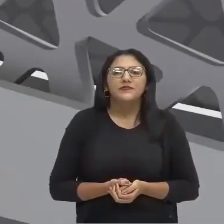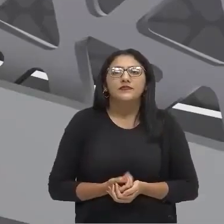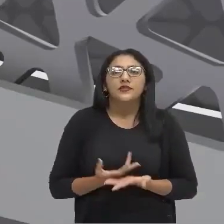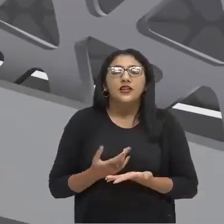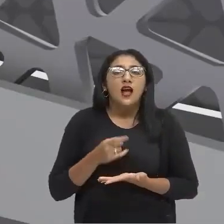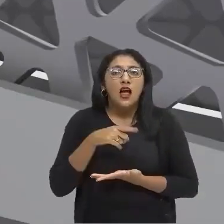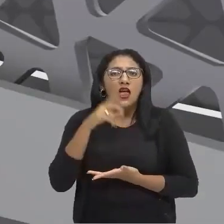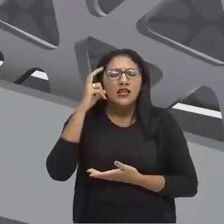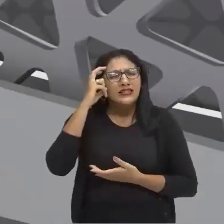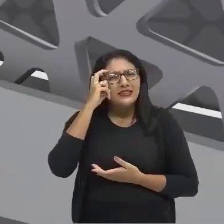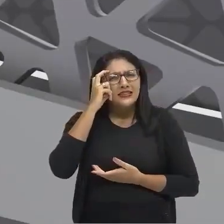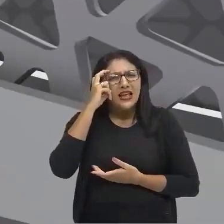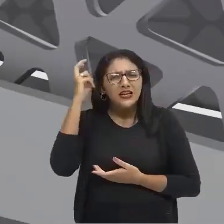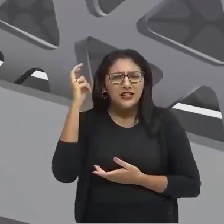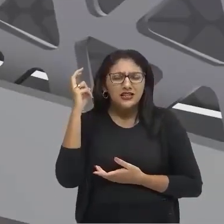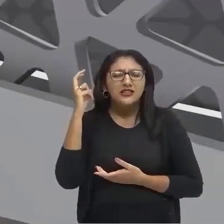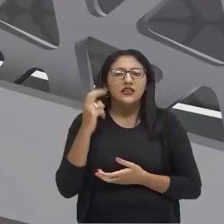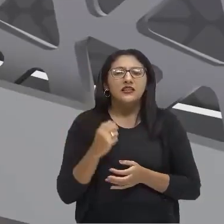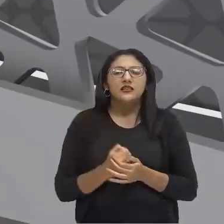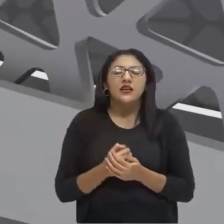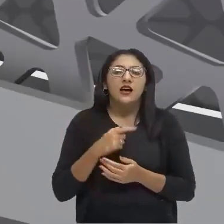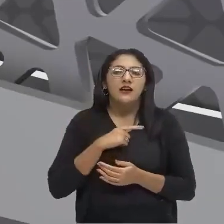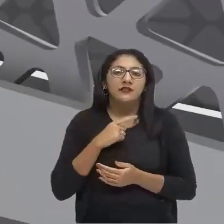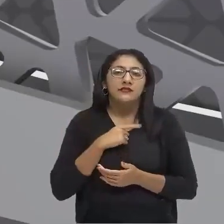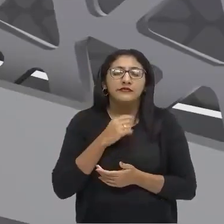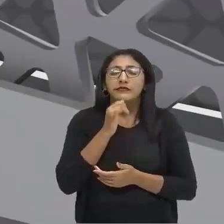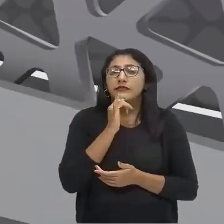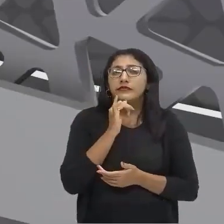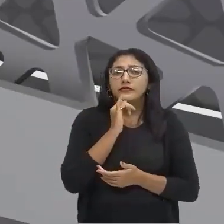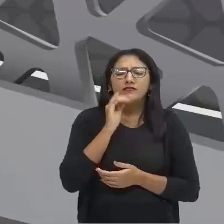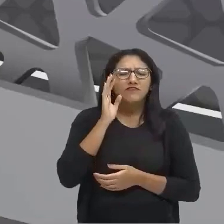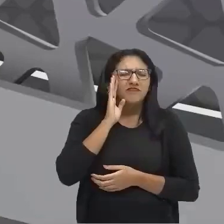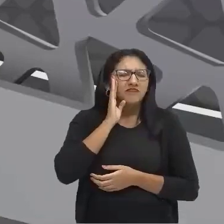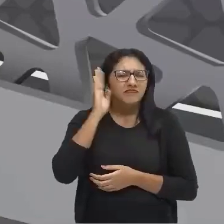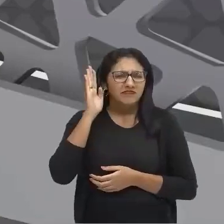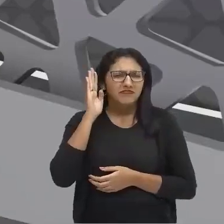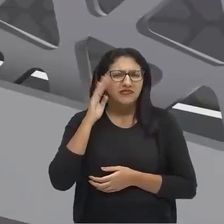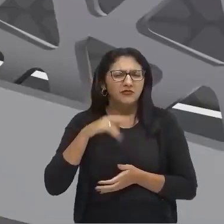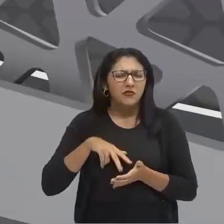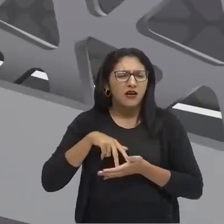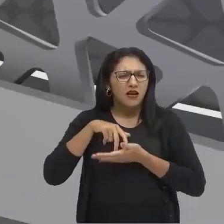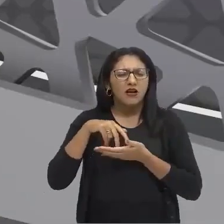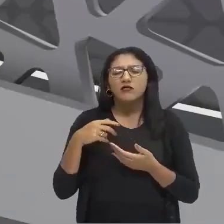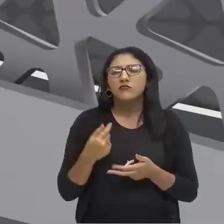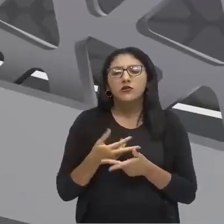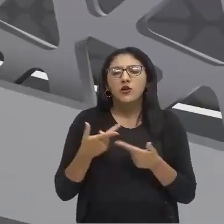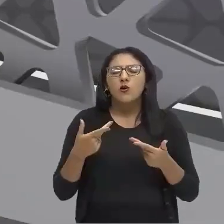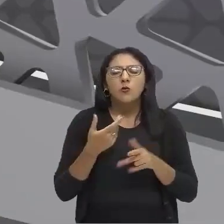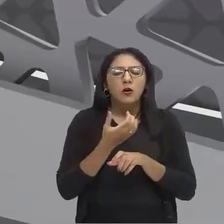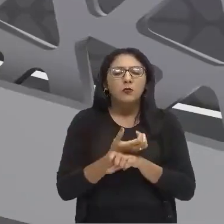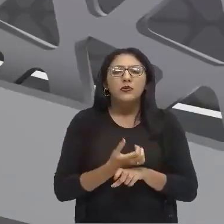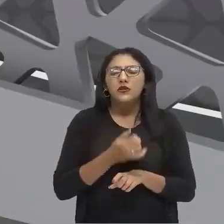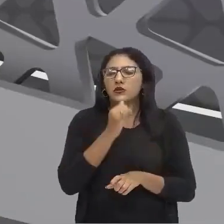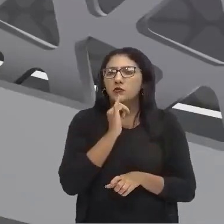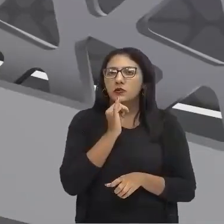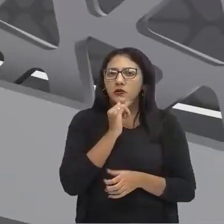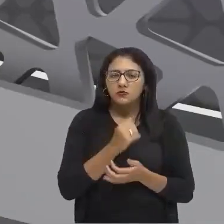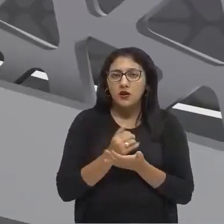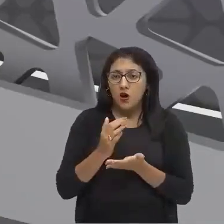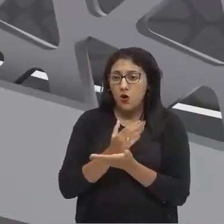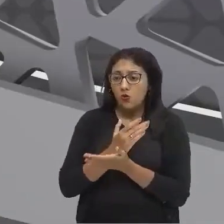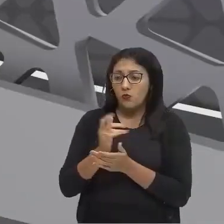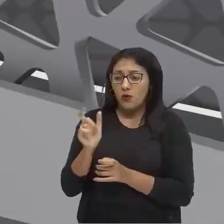essa inteligência, ela vai ter, vamos dizer, se destacar em algum item. Algumas pessoas têm uma